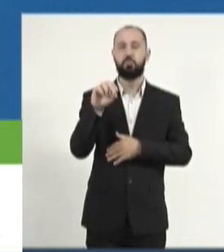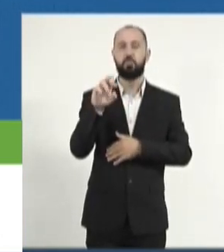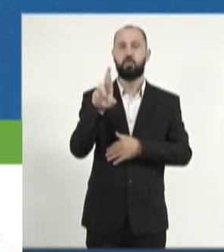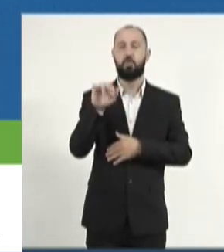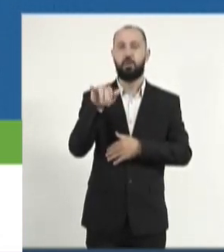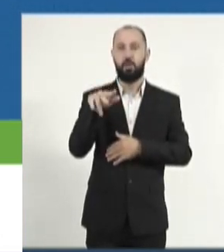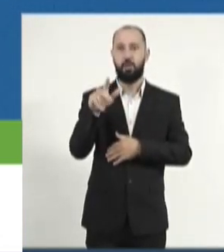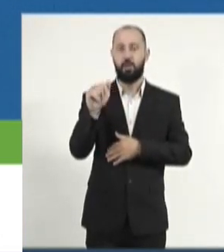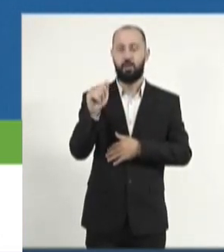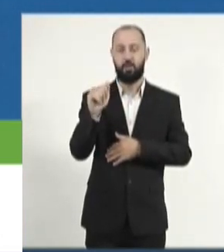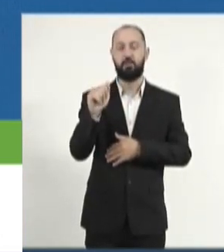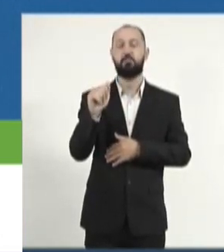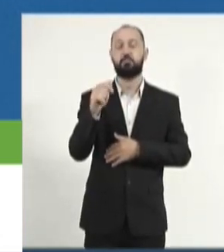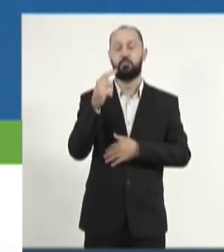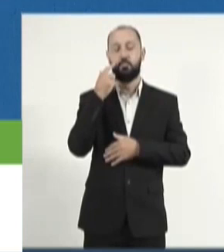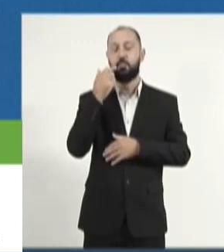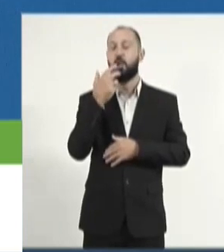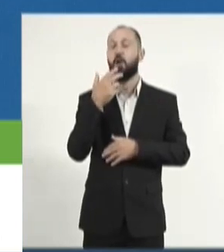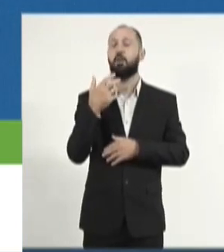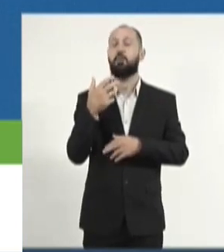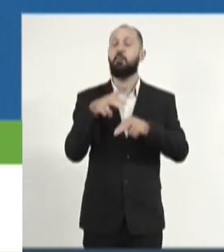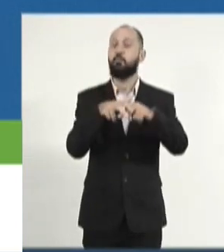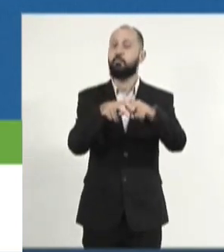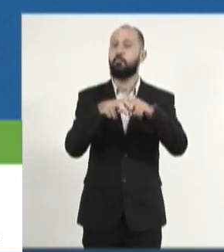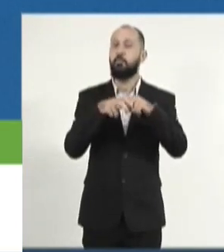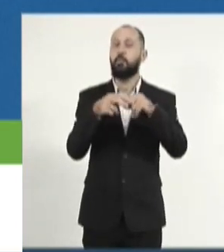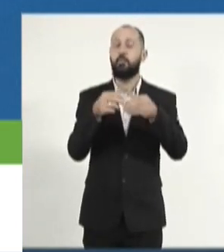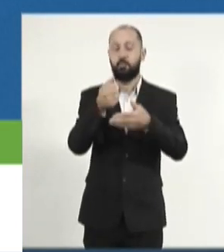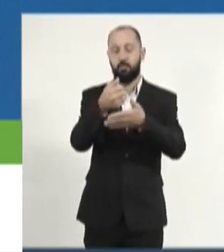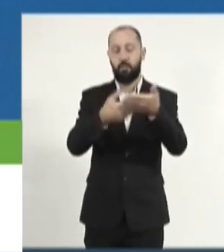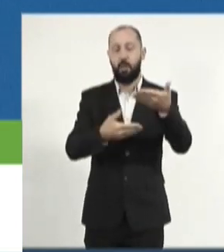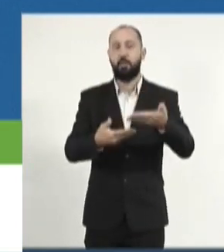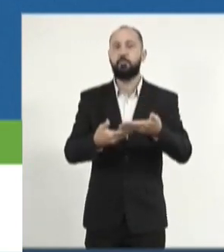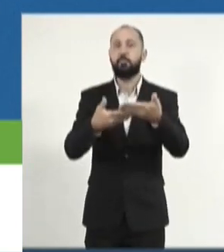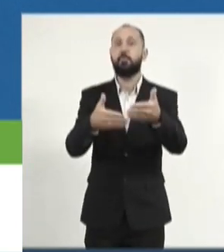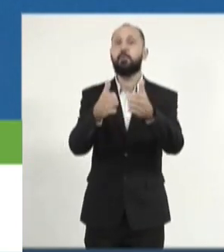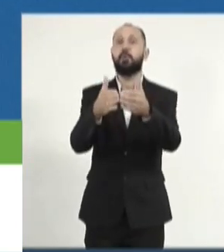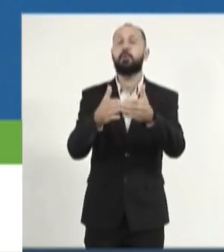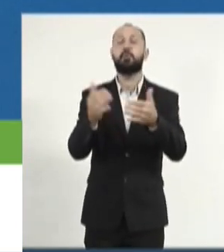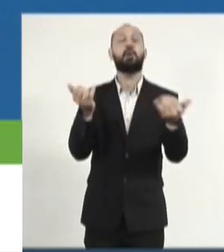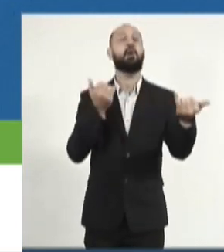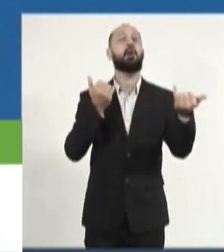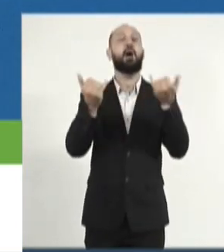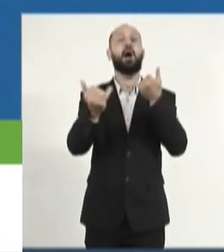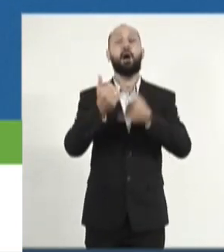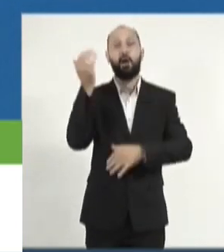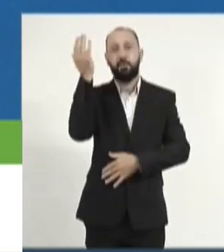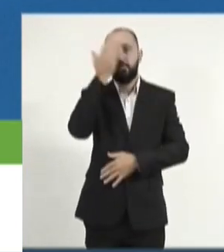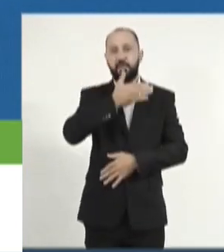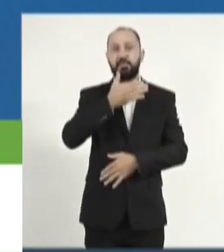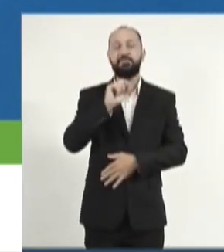por isso estou encaminhando esse requerimento, requerendo que informações sejam prestadas